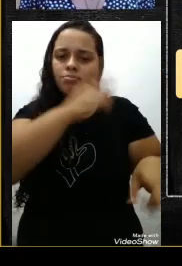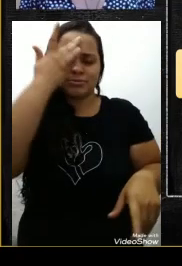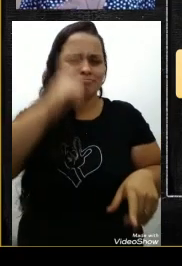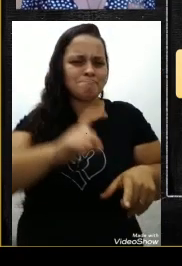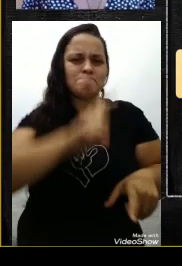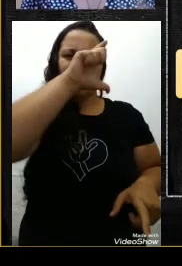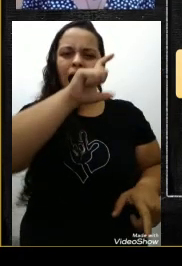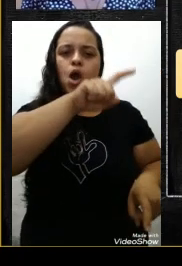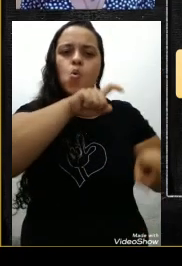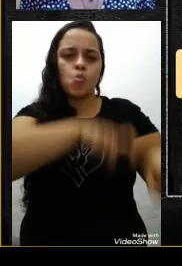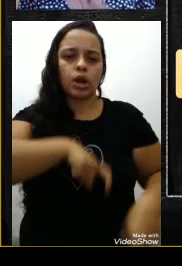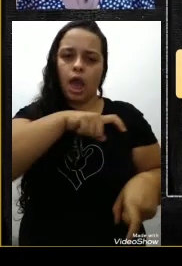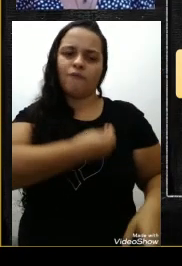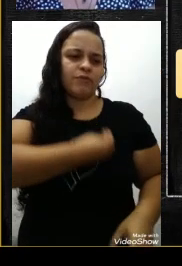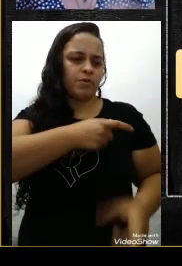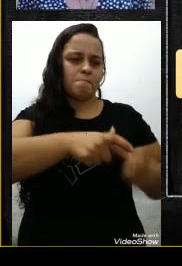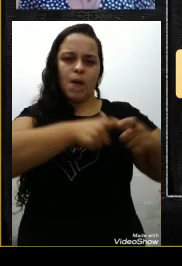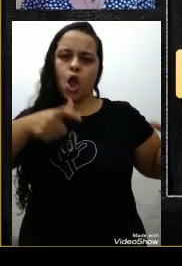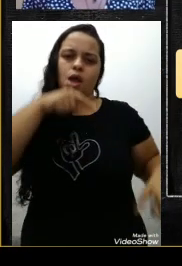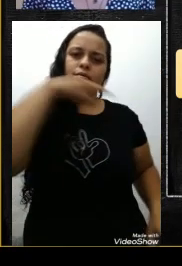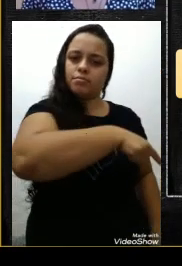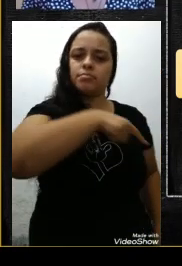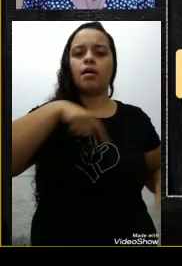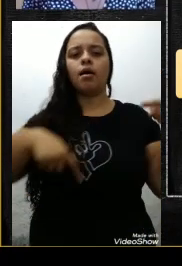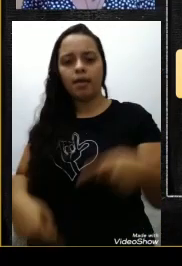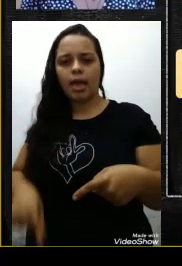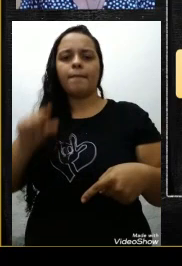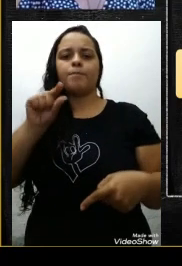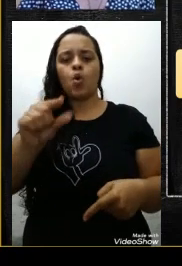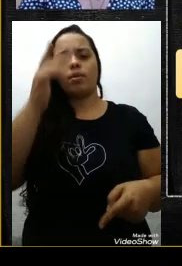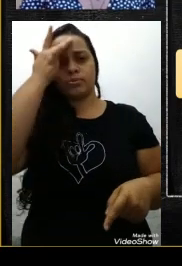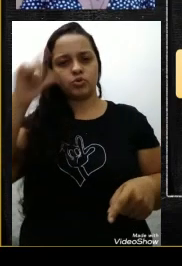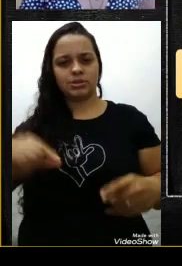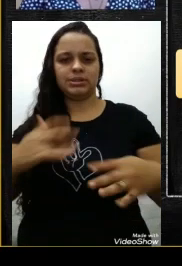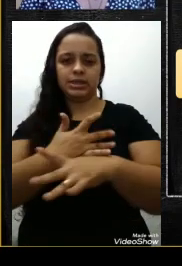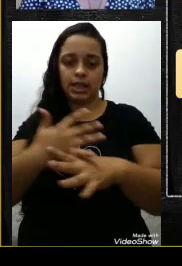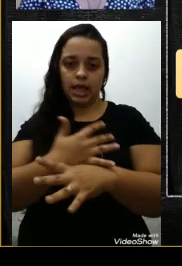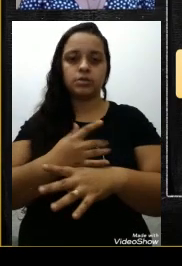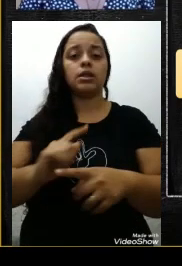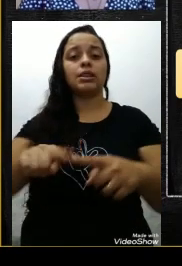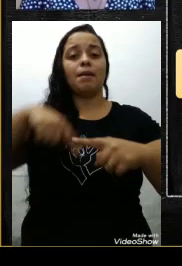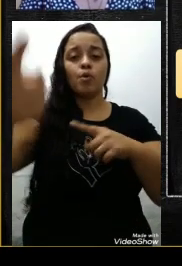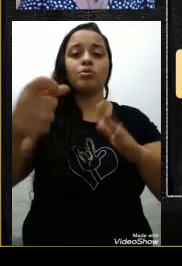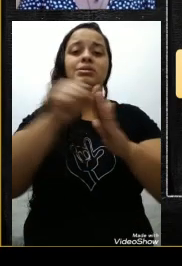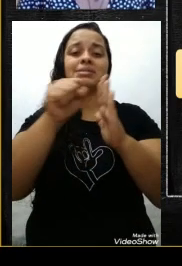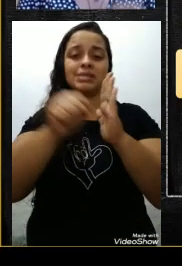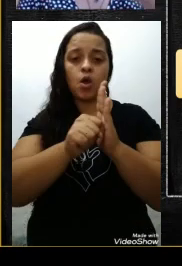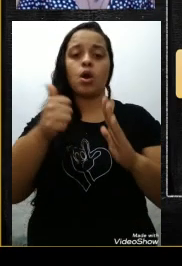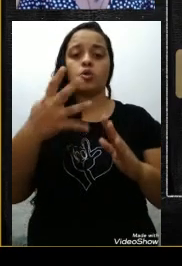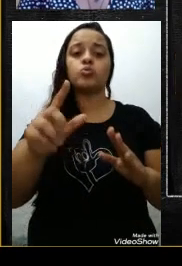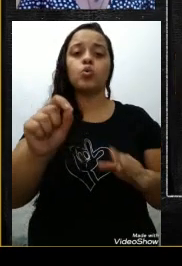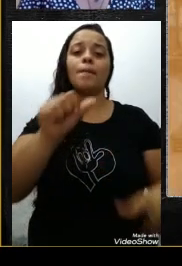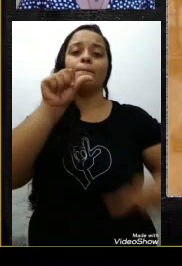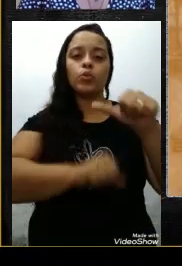muito baixo, muito reduzido em relação à população rural. E o que vem depois do século XIV